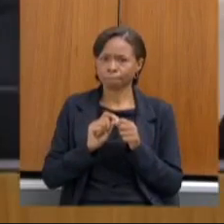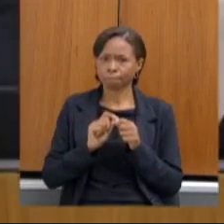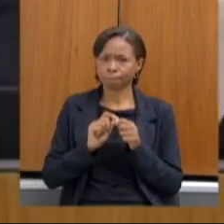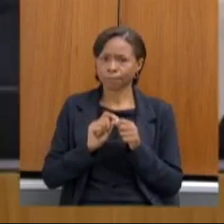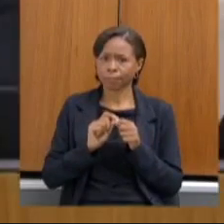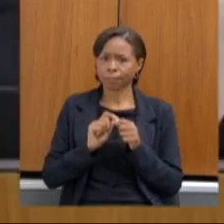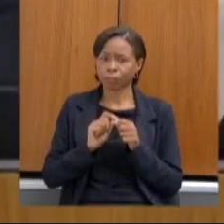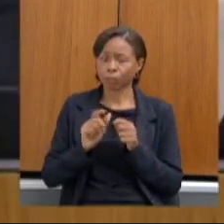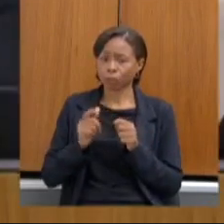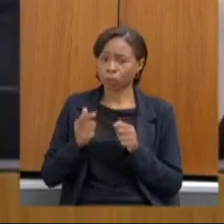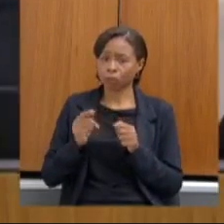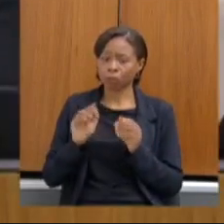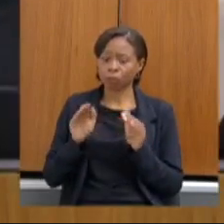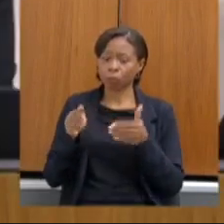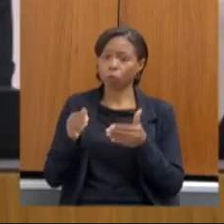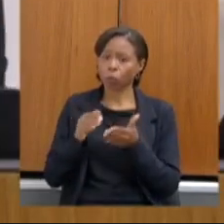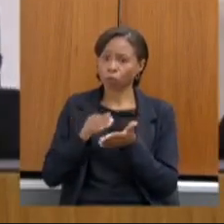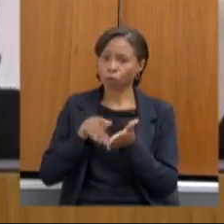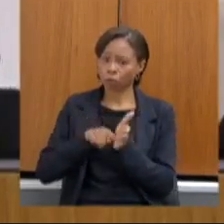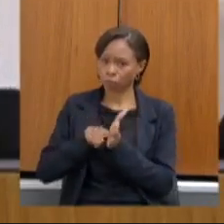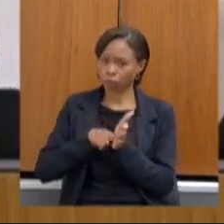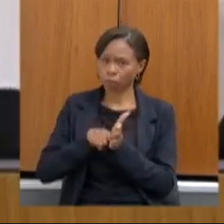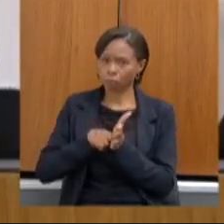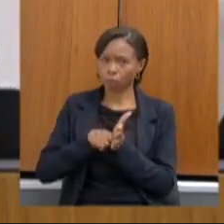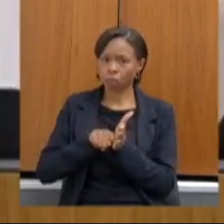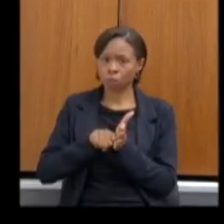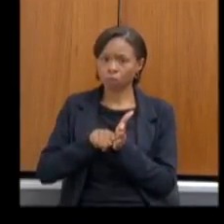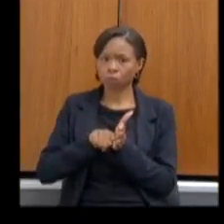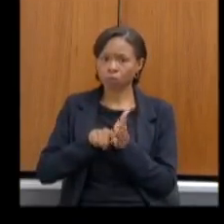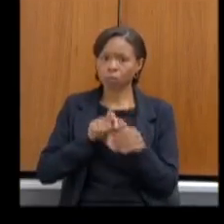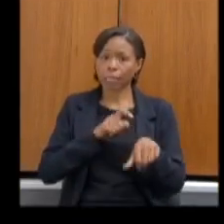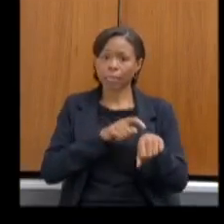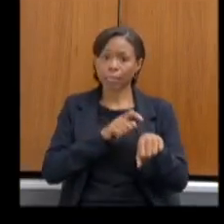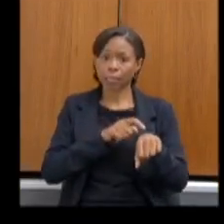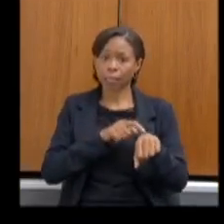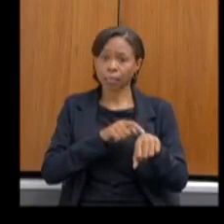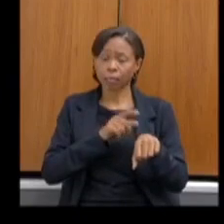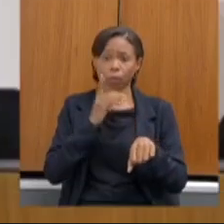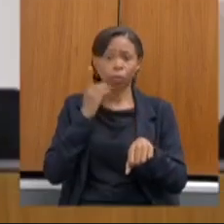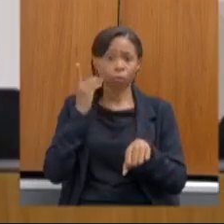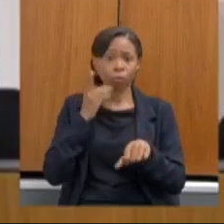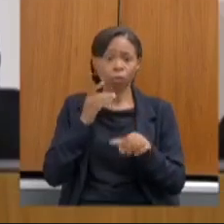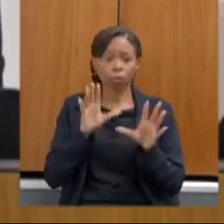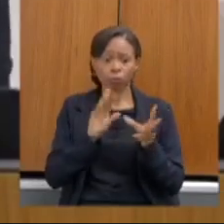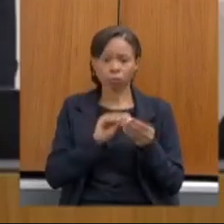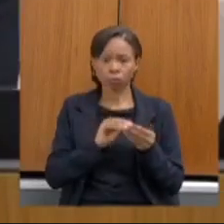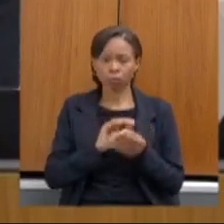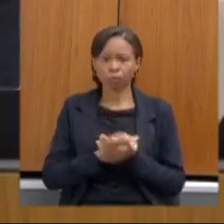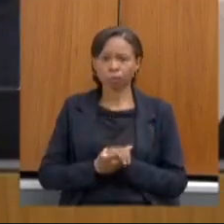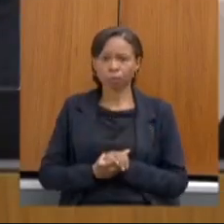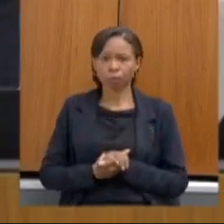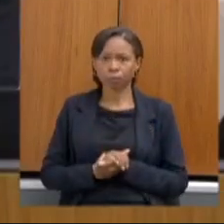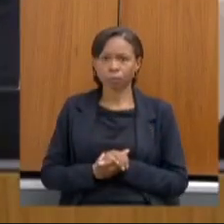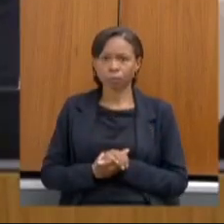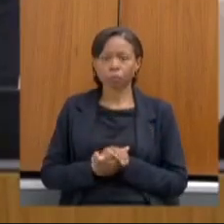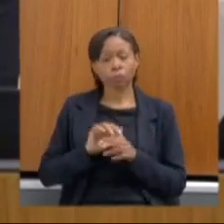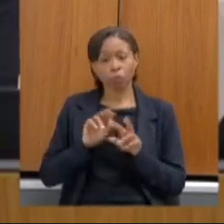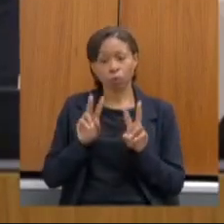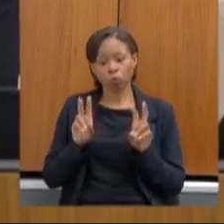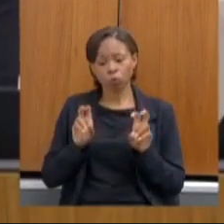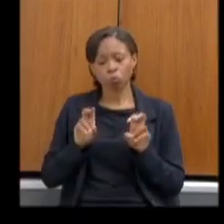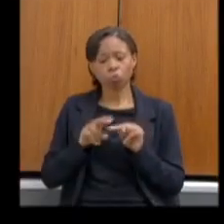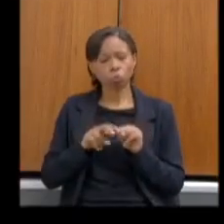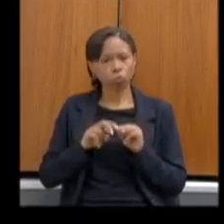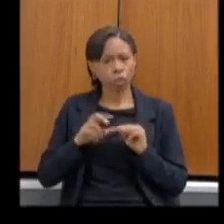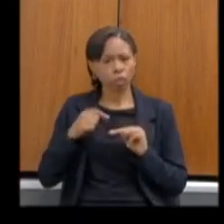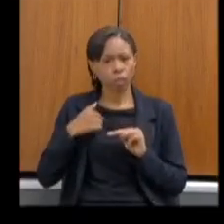pesquisa no qual é o mesmo que você conhece para me acompanha Deputado por favor nesse sentido eu